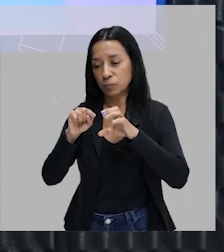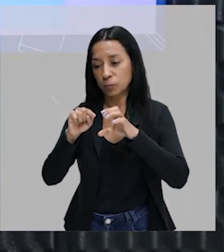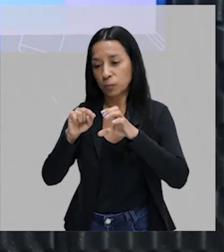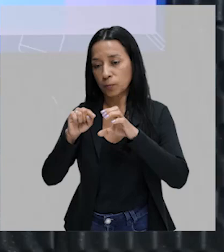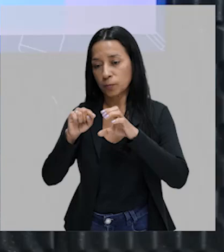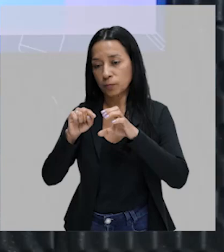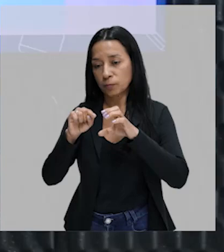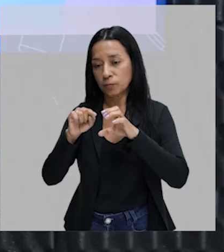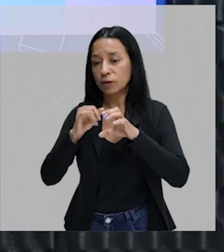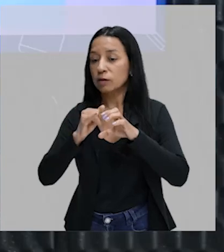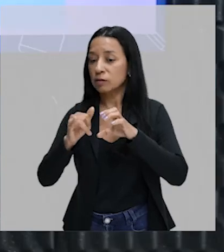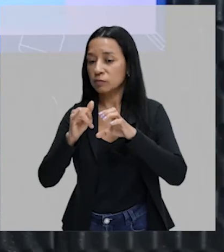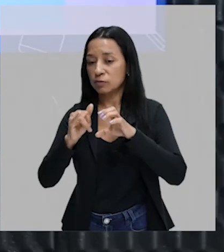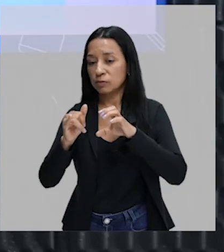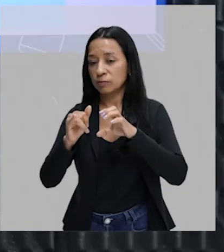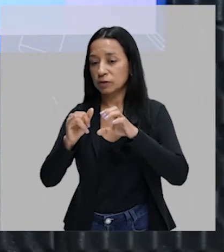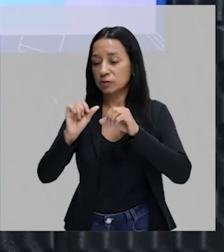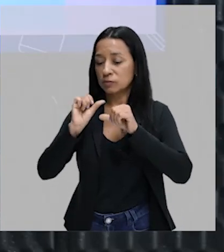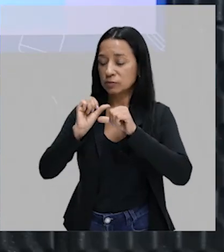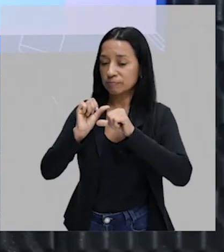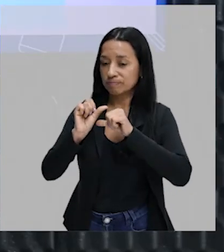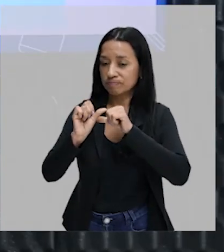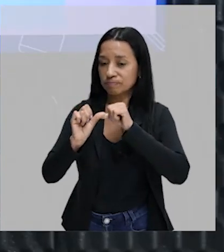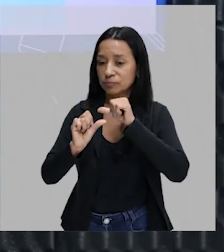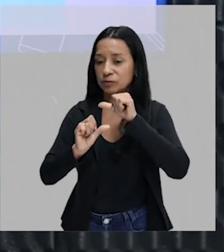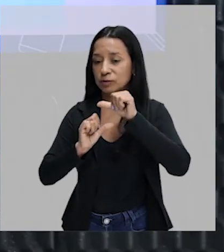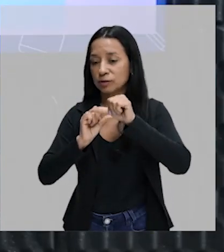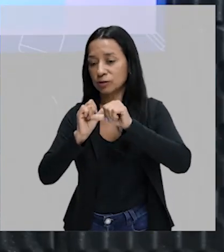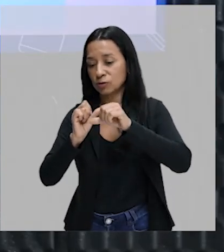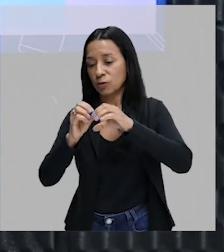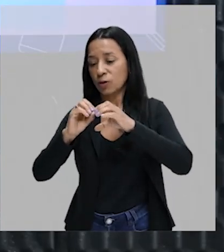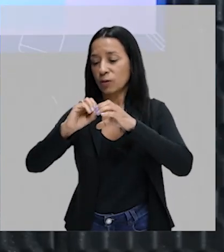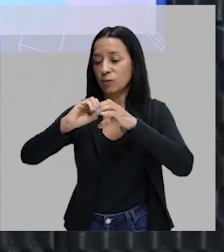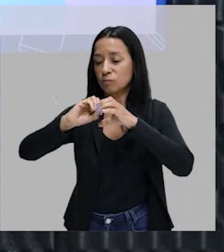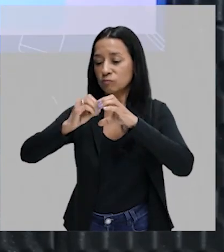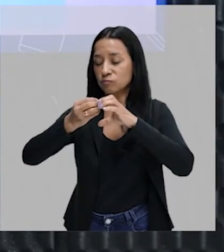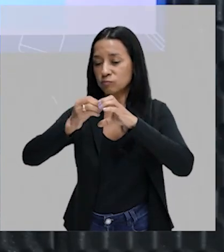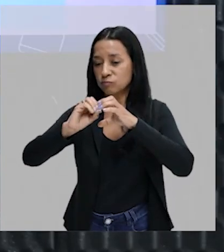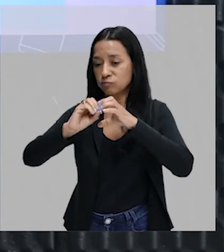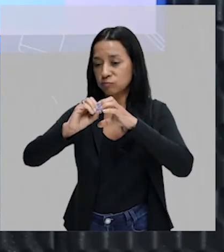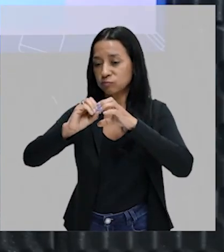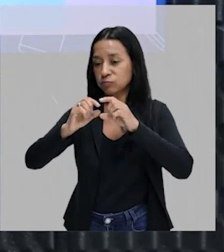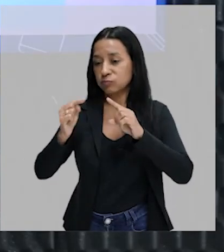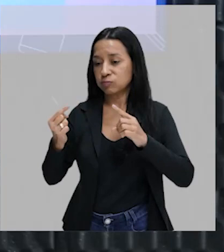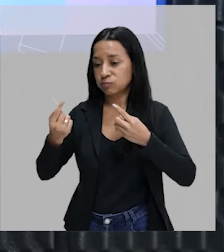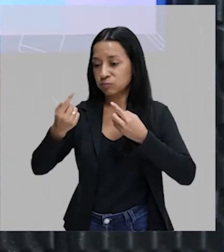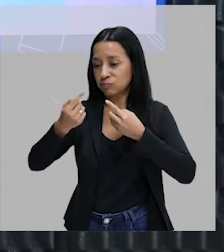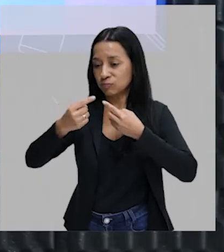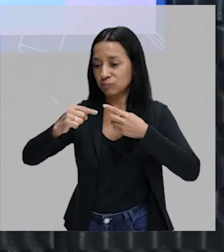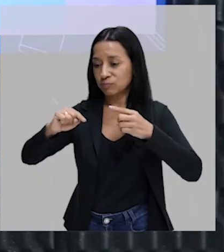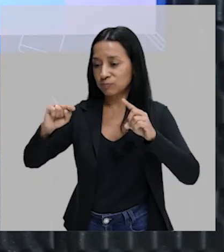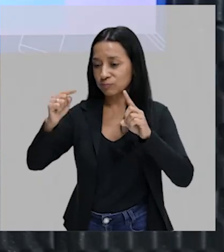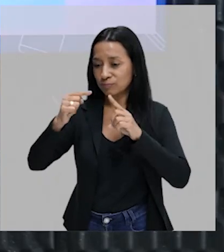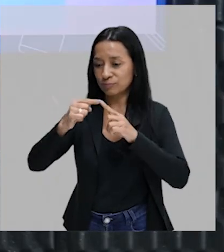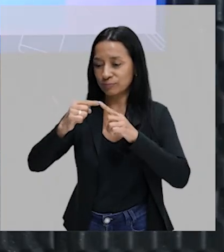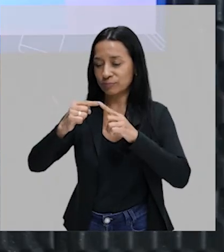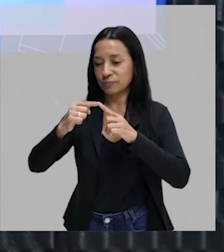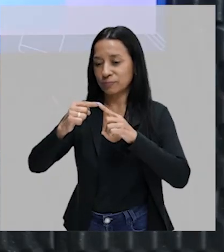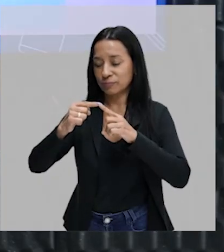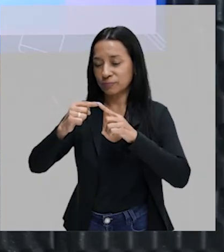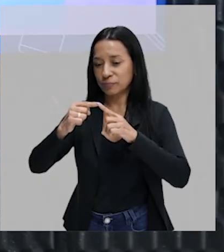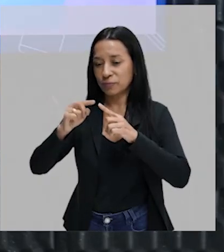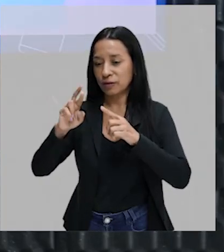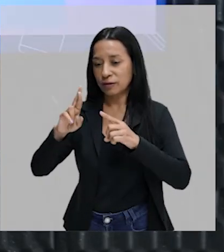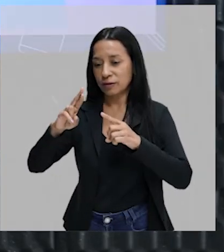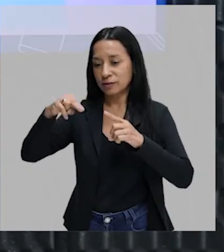a informação desse gene ela vai ser convertida numa molécula de RNA, que a gente chama de RNA mensageiro, que é